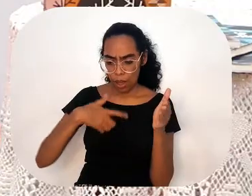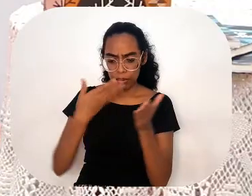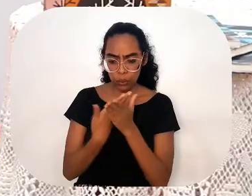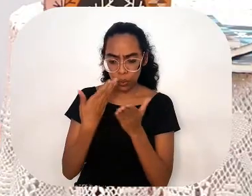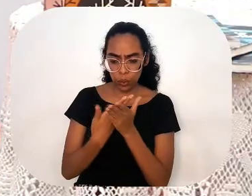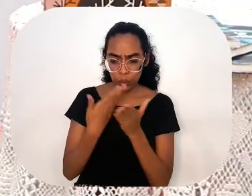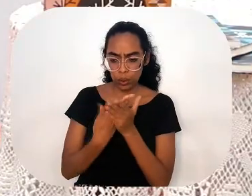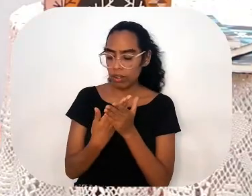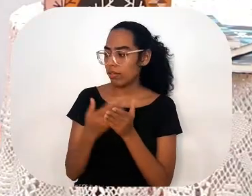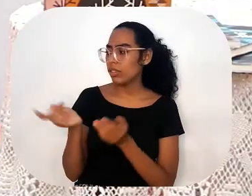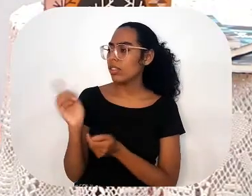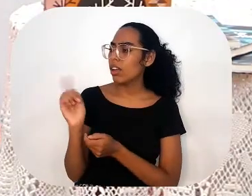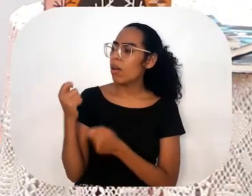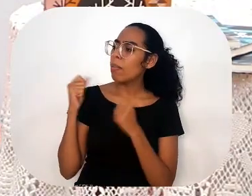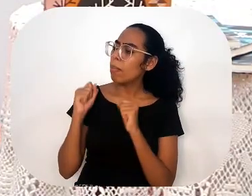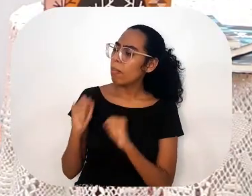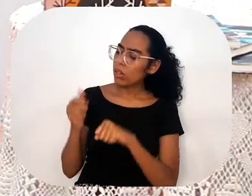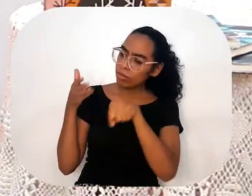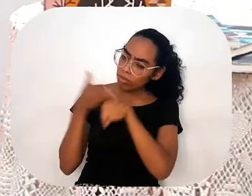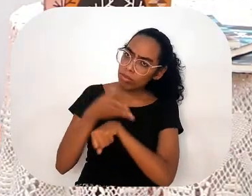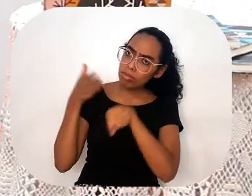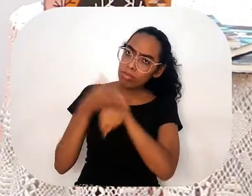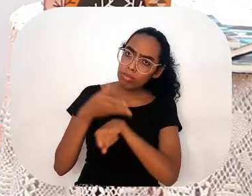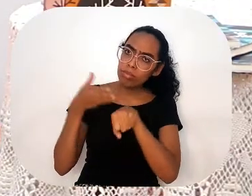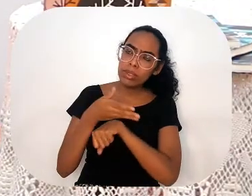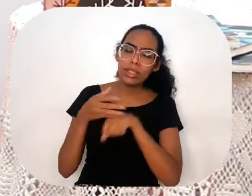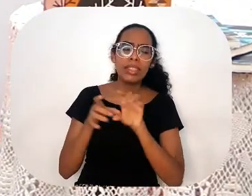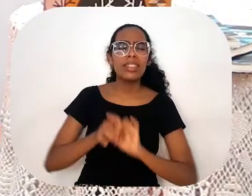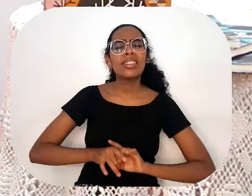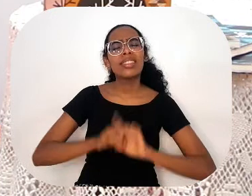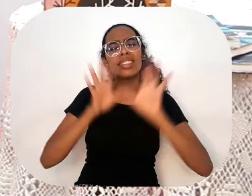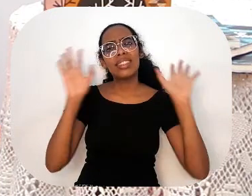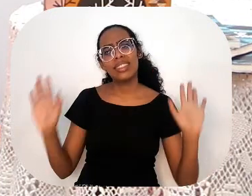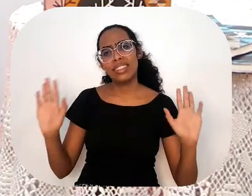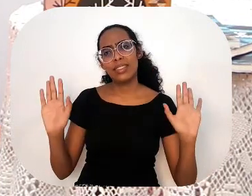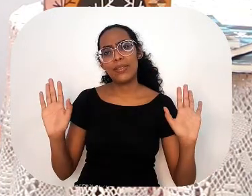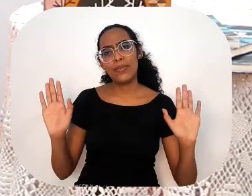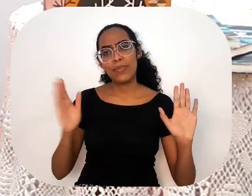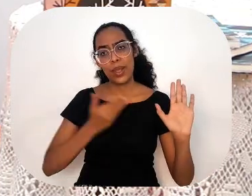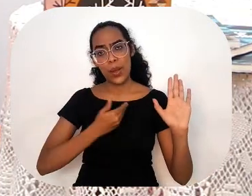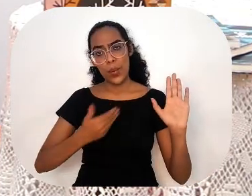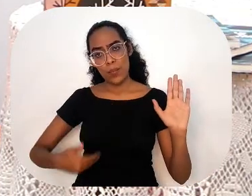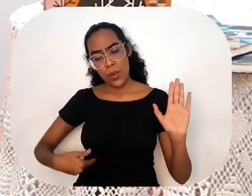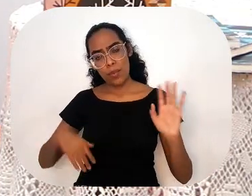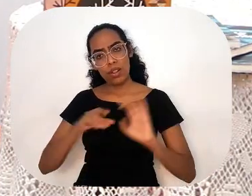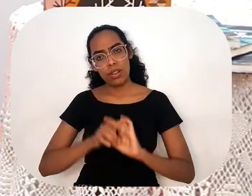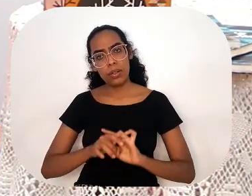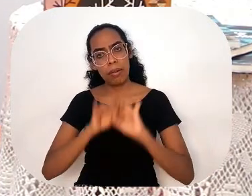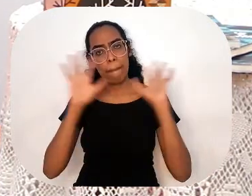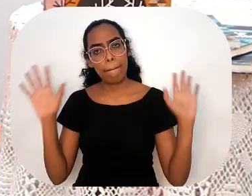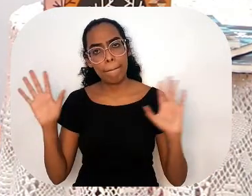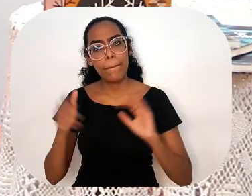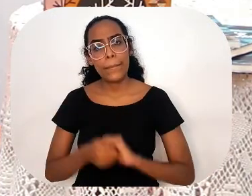estudante da universidade para estar e São muitos os eventos são muitas as discussões a universidade pública